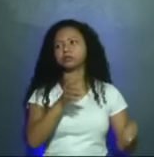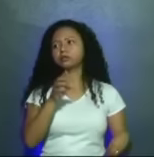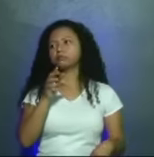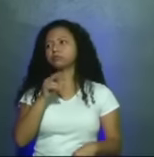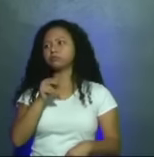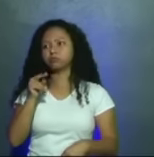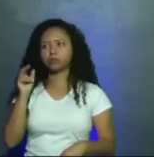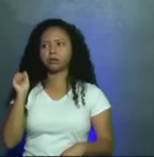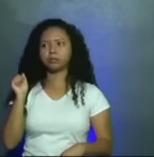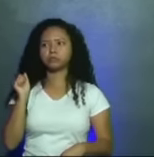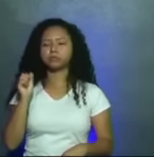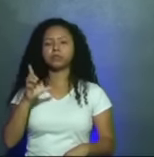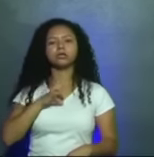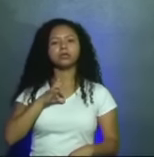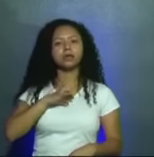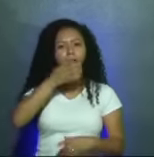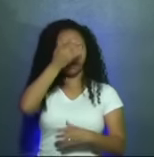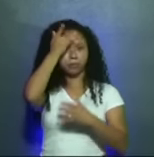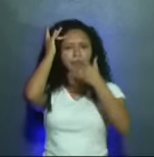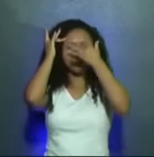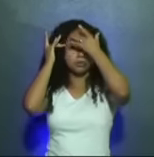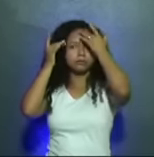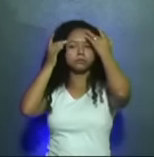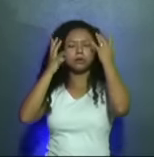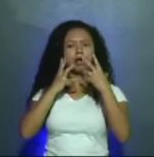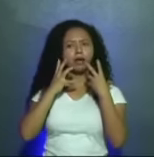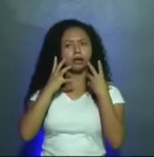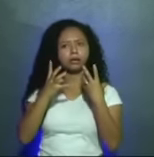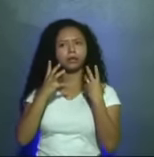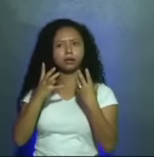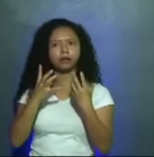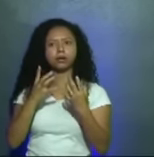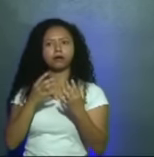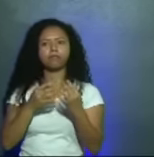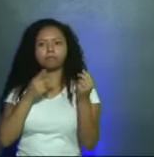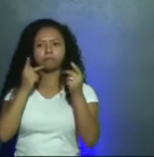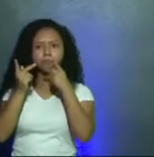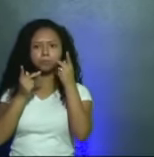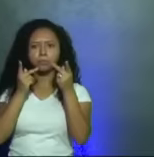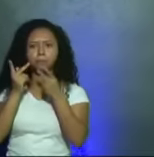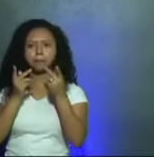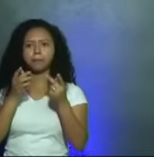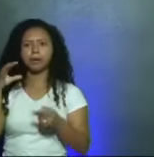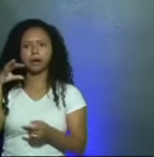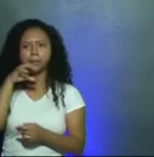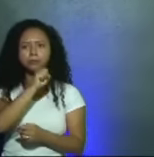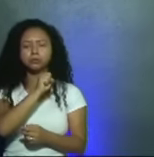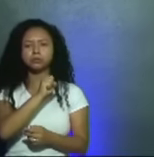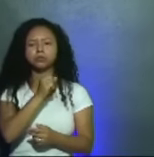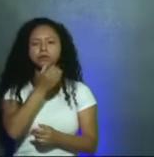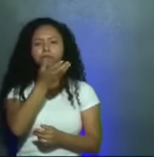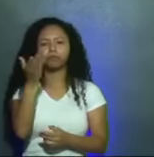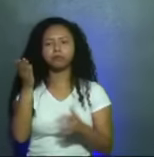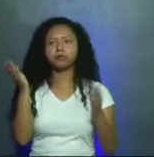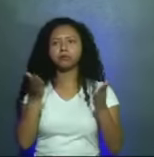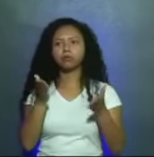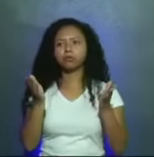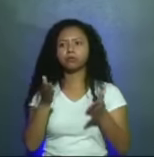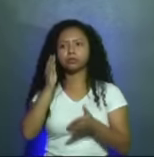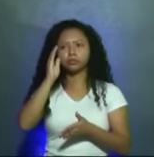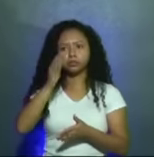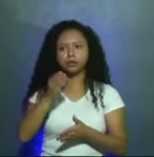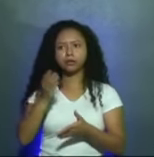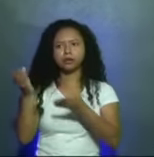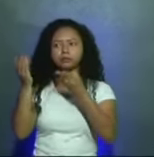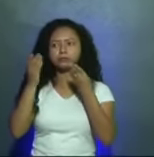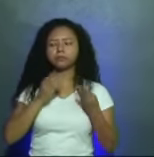cura. Tem alguém que quer testificar? Rapidinho, para encorajar os outros que você agora recebeu. Amém. Testifique aí,